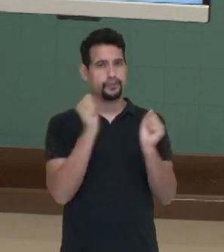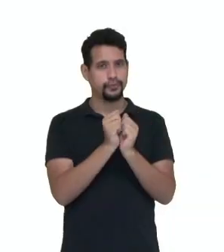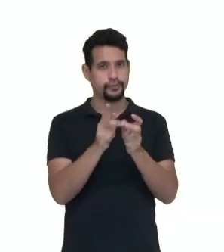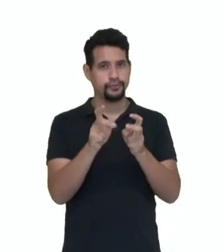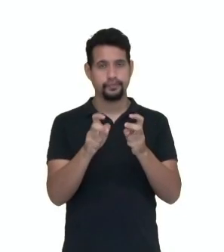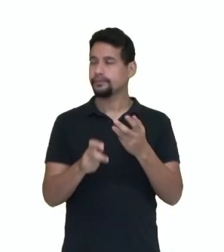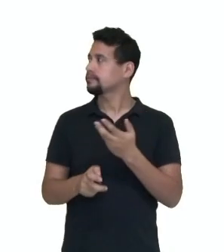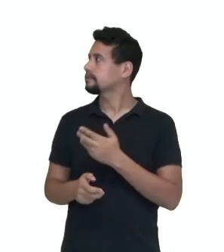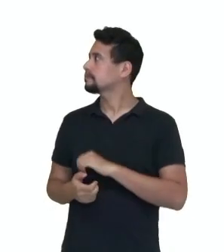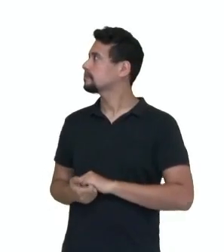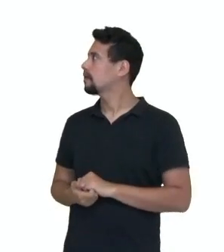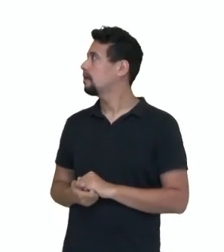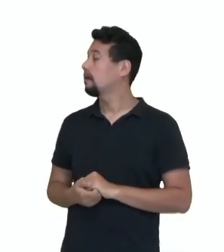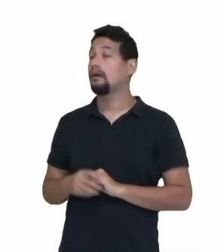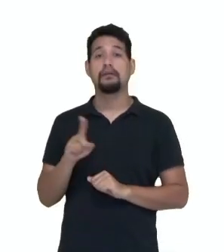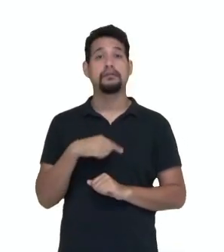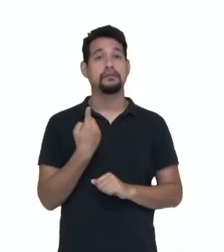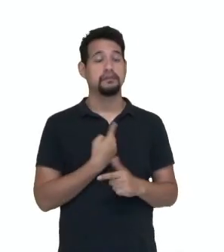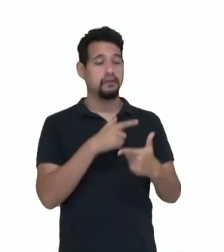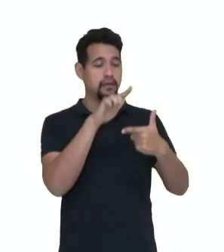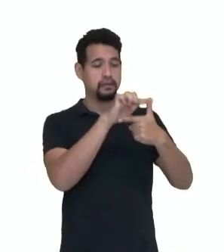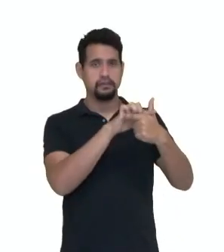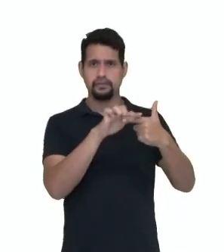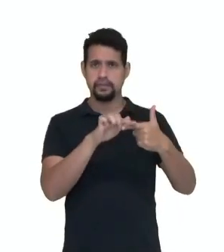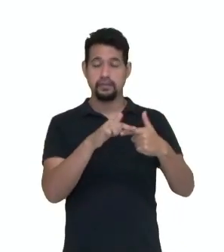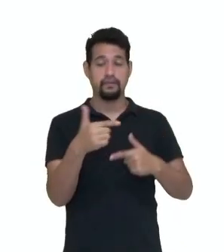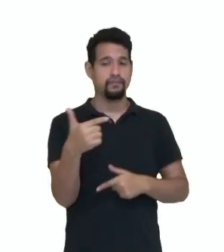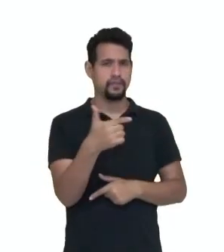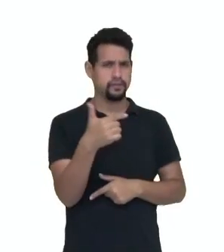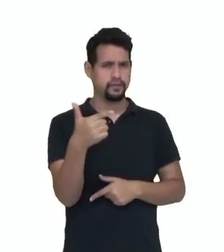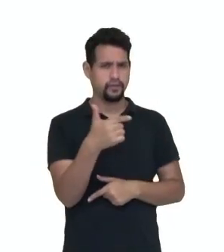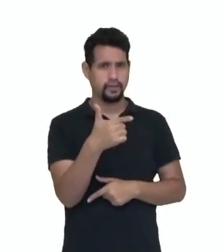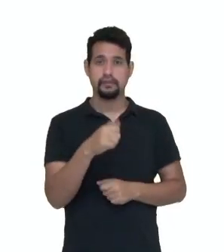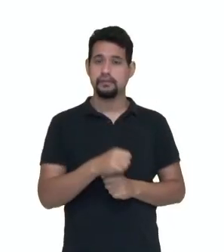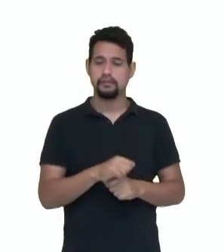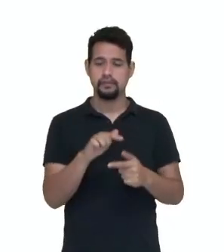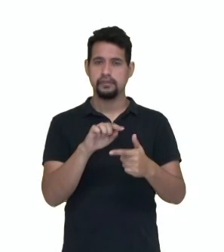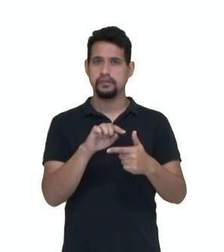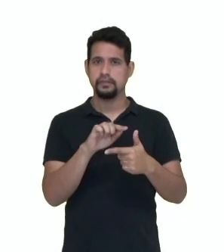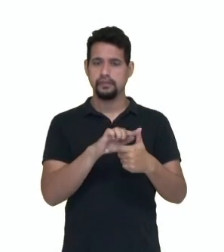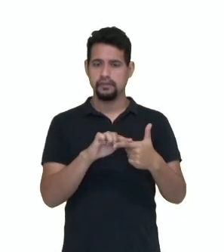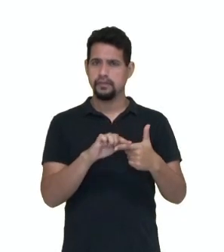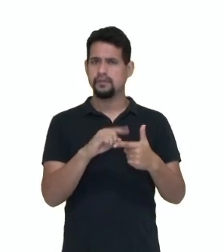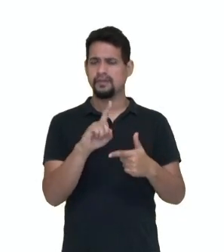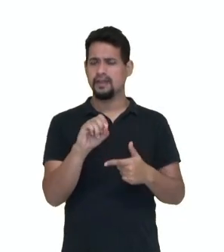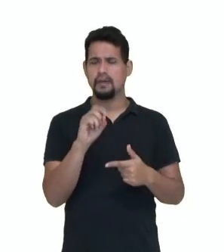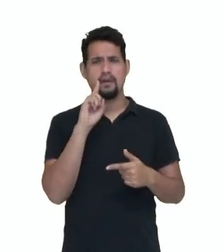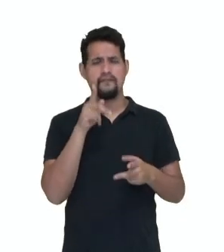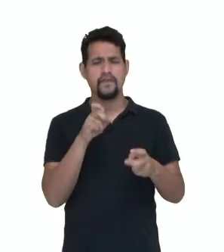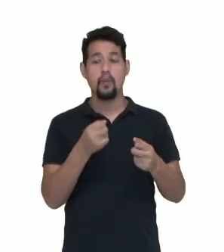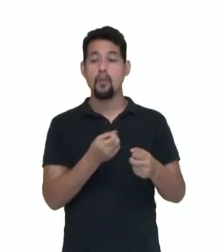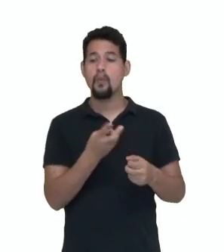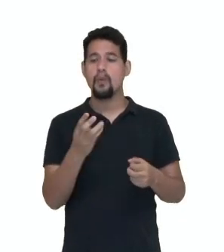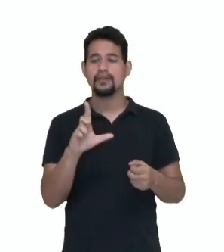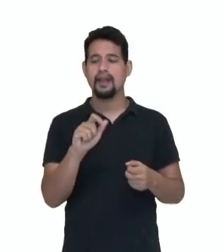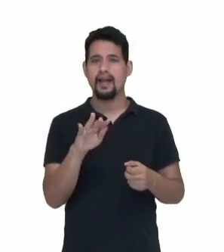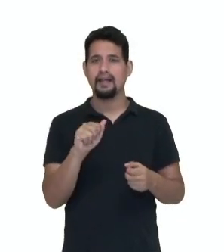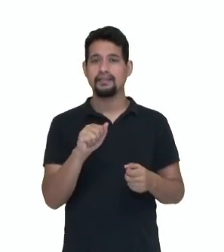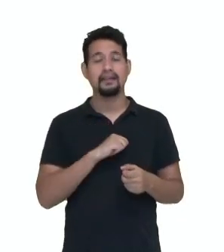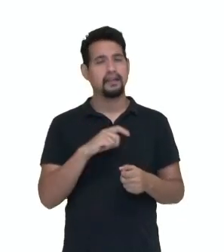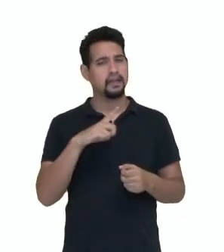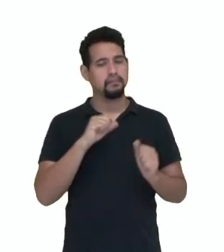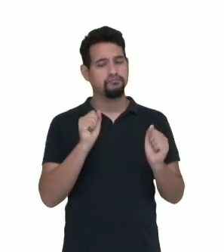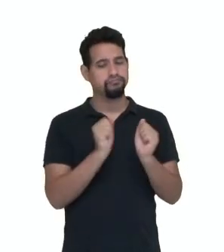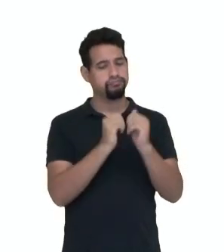só. Então, nós vamos dividir, né? 22 por 10. Dá para ver quantos, né? Quantas latinhas que cabem